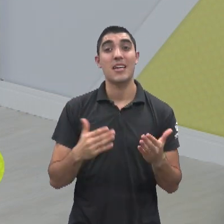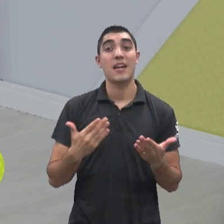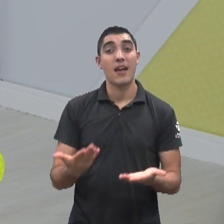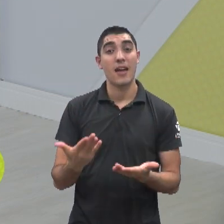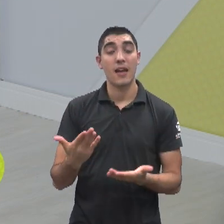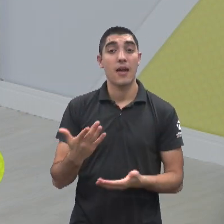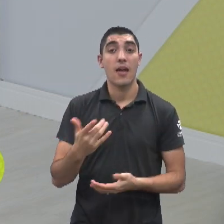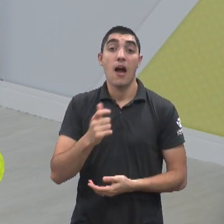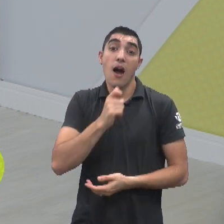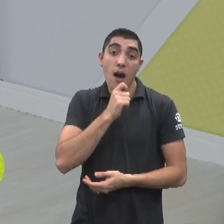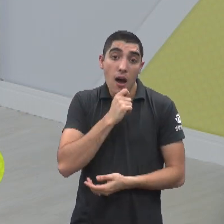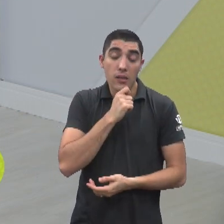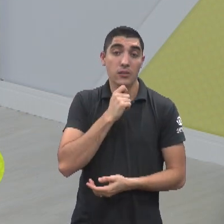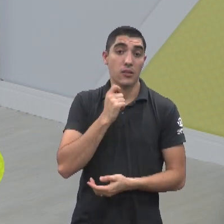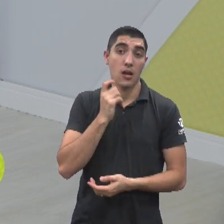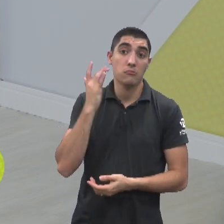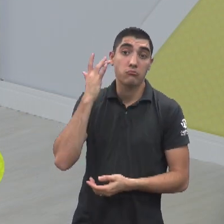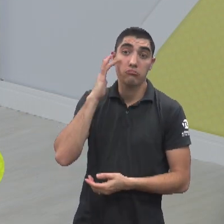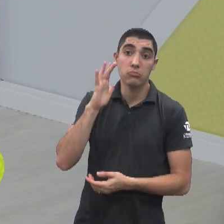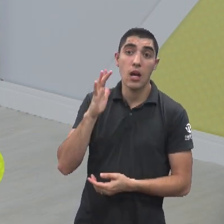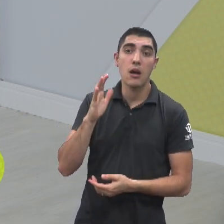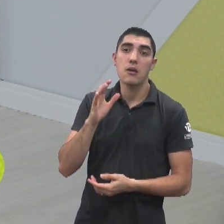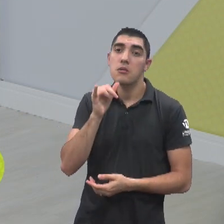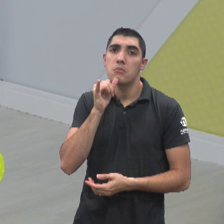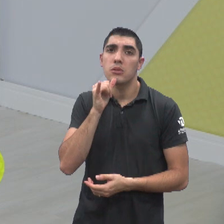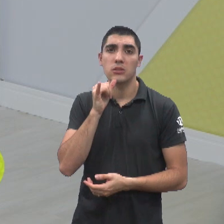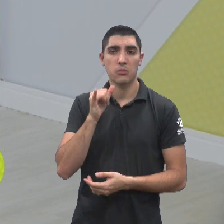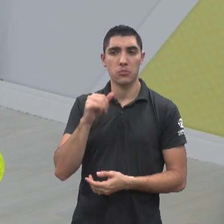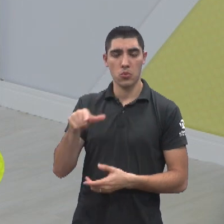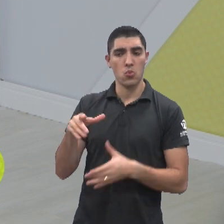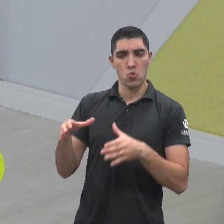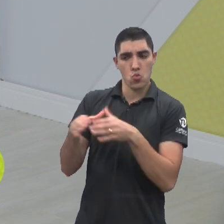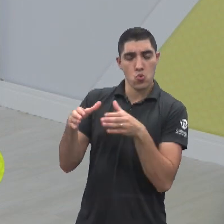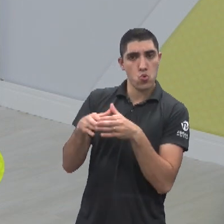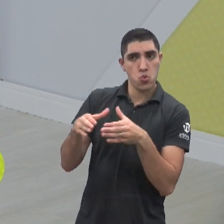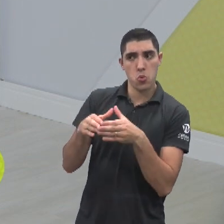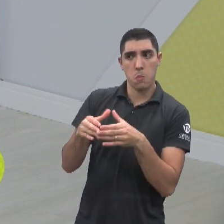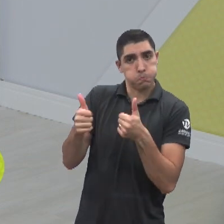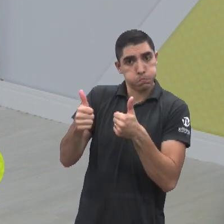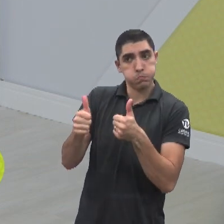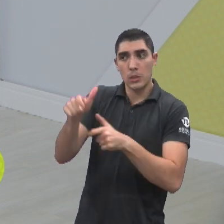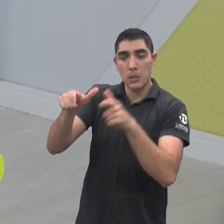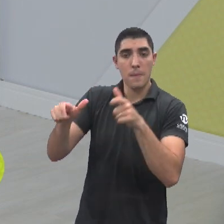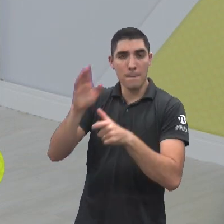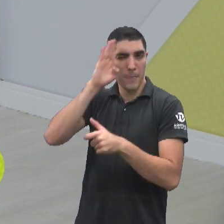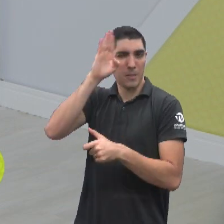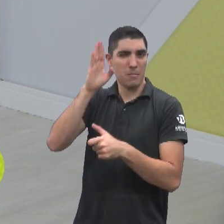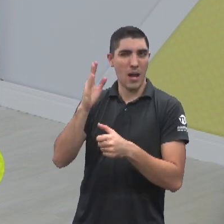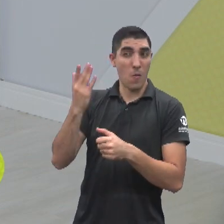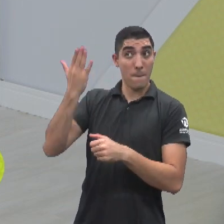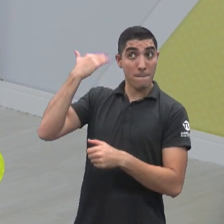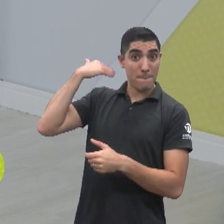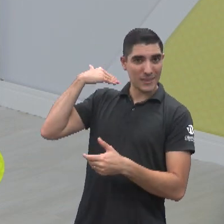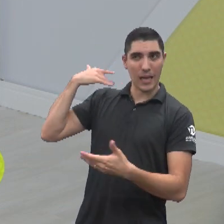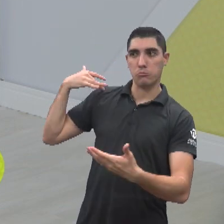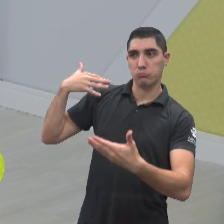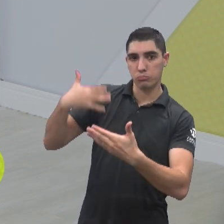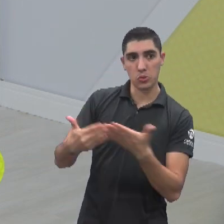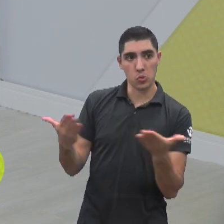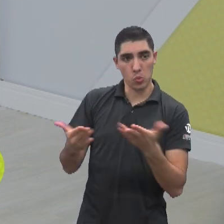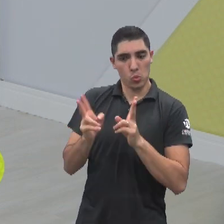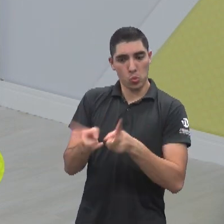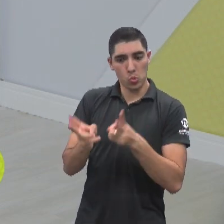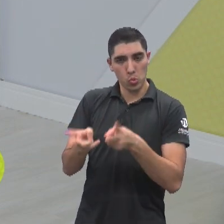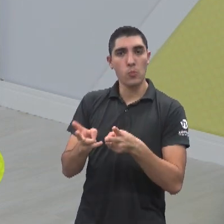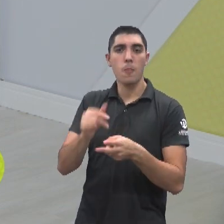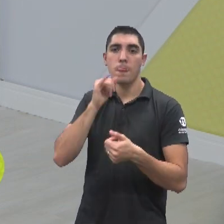Porque o bom é que ficou uma base boa, como o Wesley que falou com a gente na matéria, tem o Rony, outros jogadores também